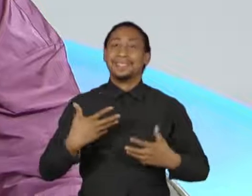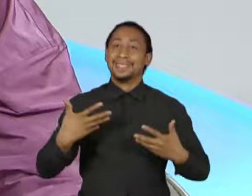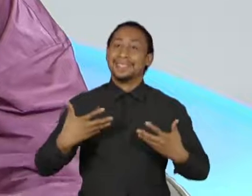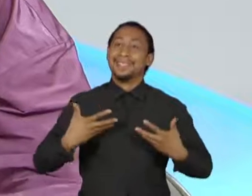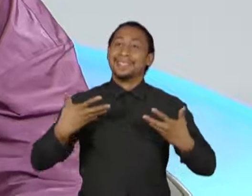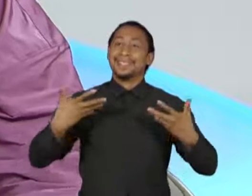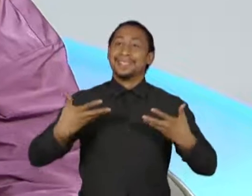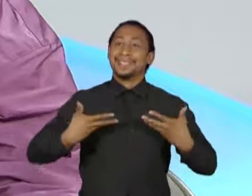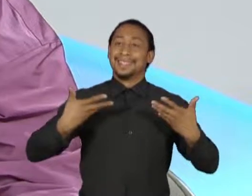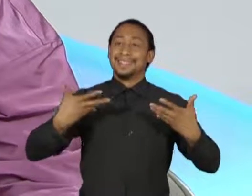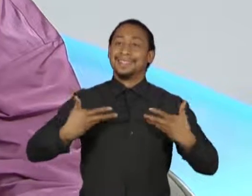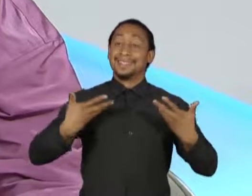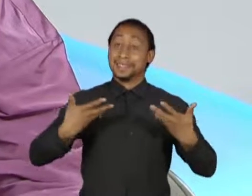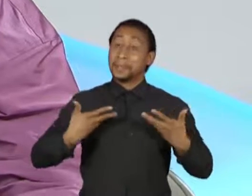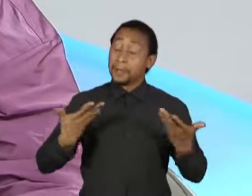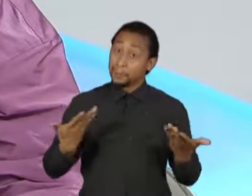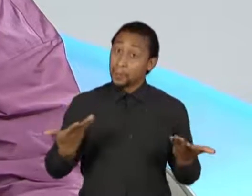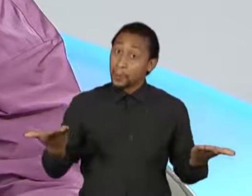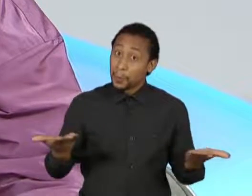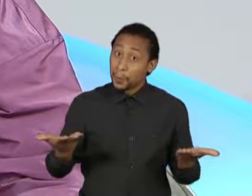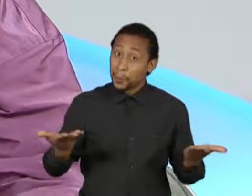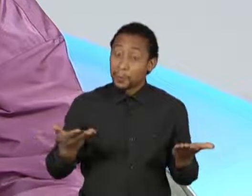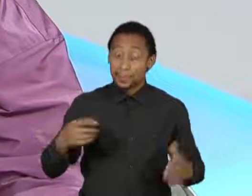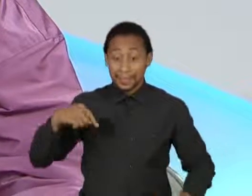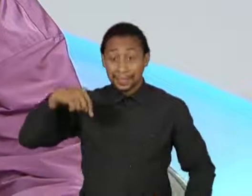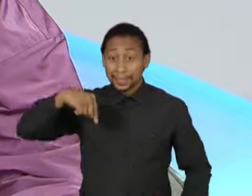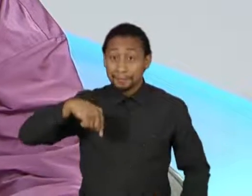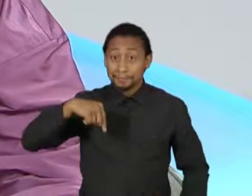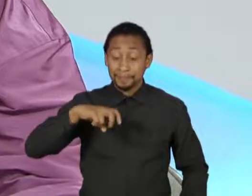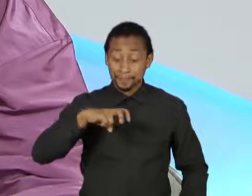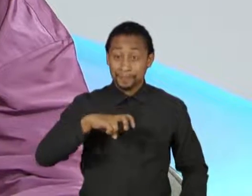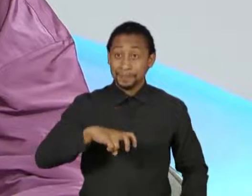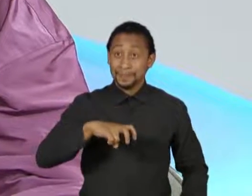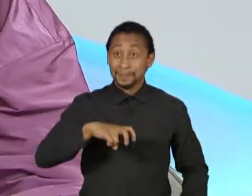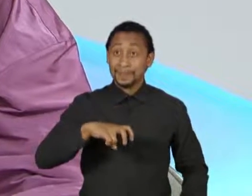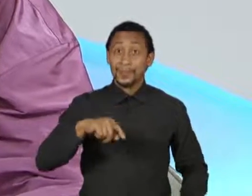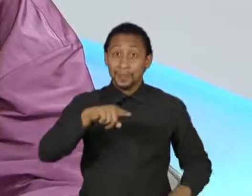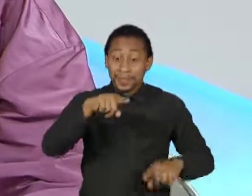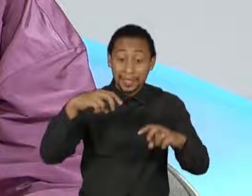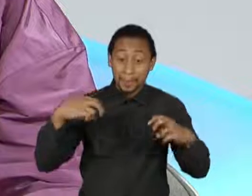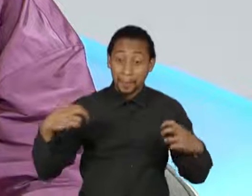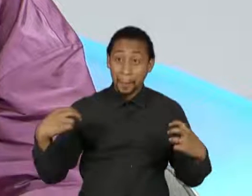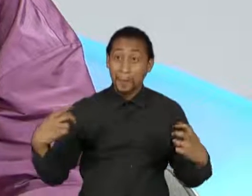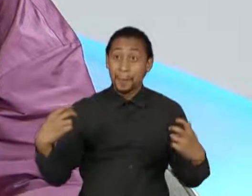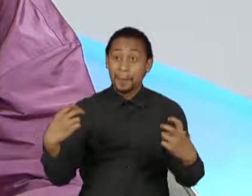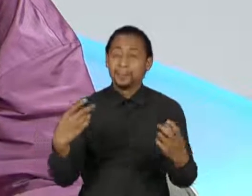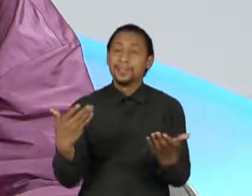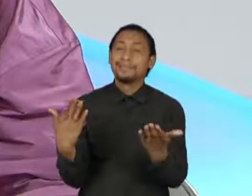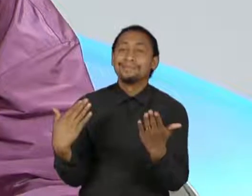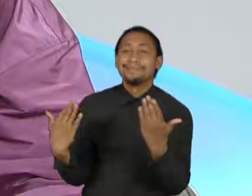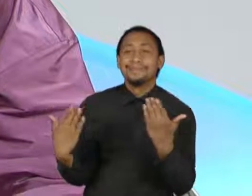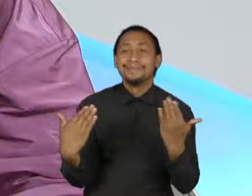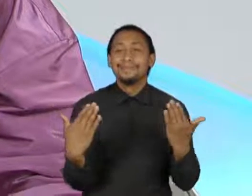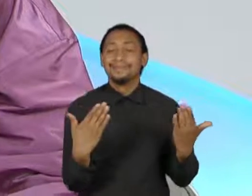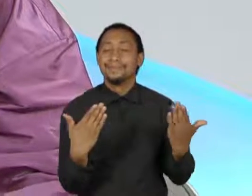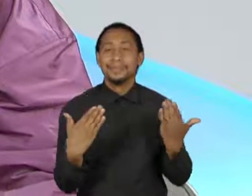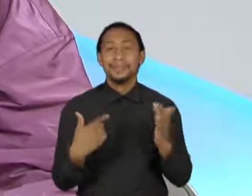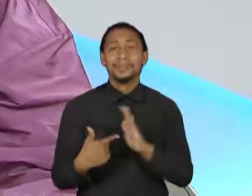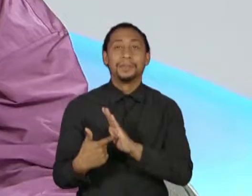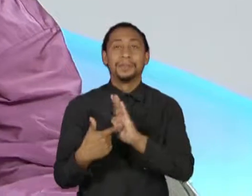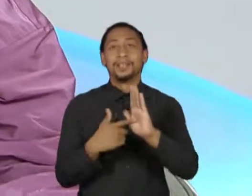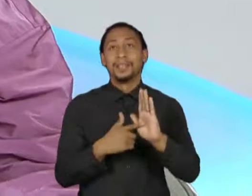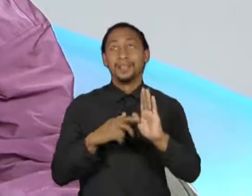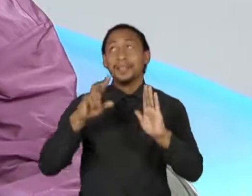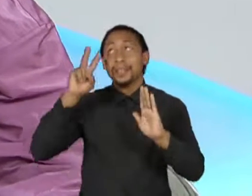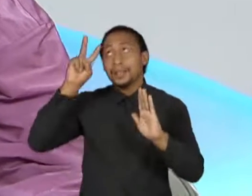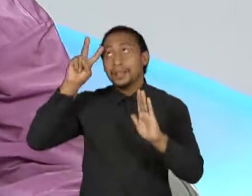estar no meio dessa roda, né? Para poder dividir um pouco da minha trajetória, da minha história. Acho que